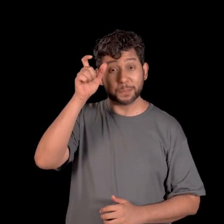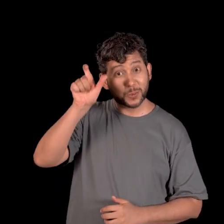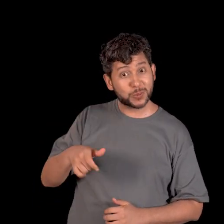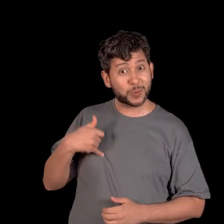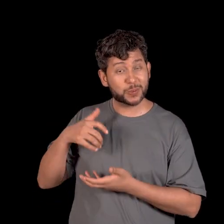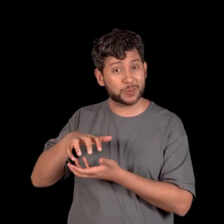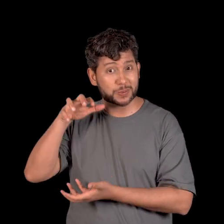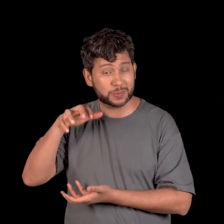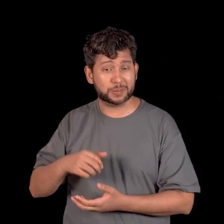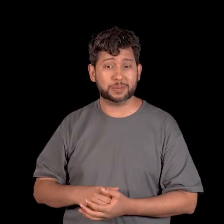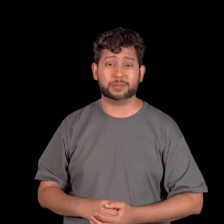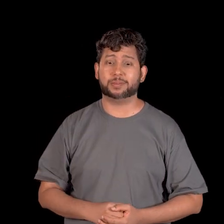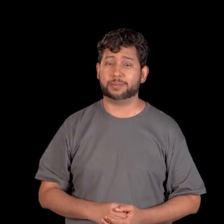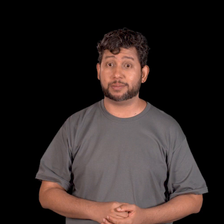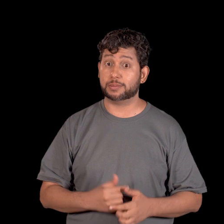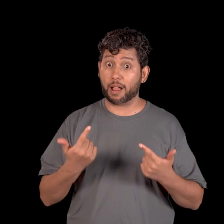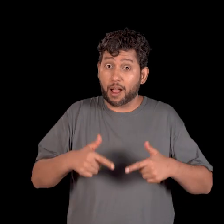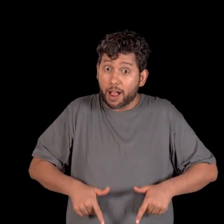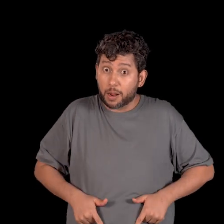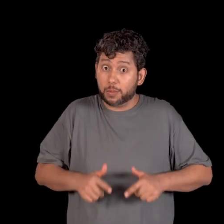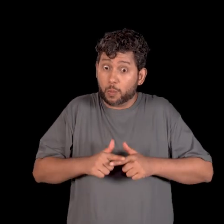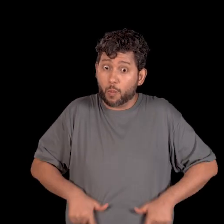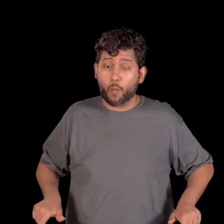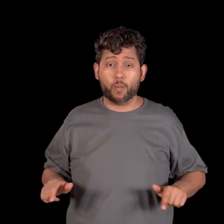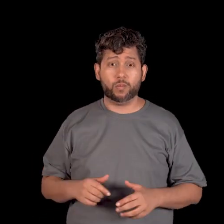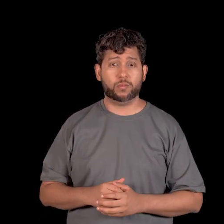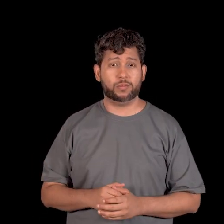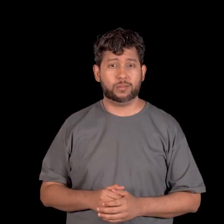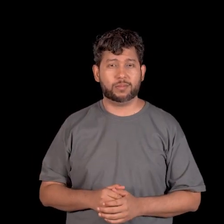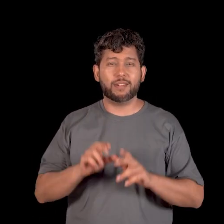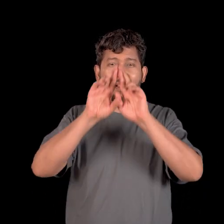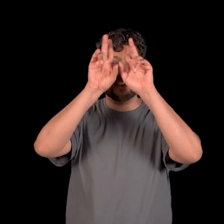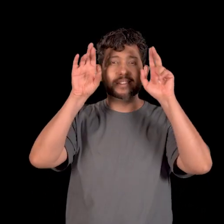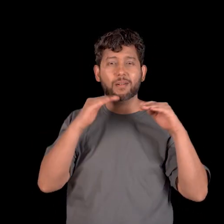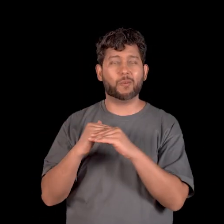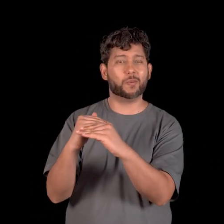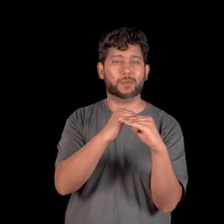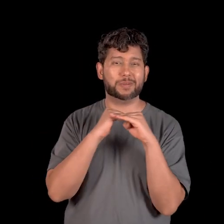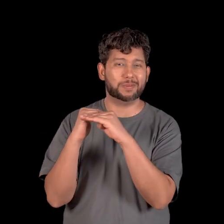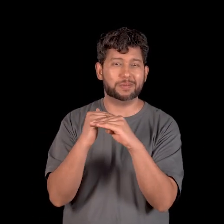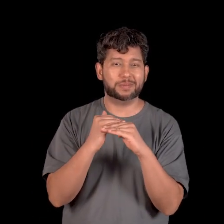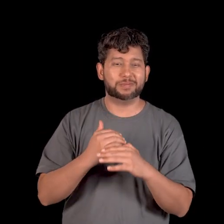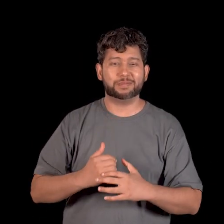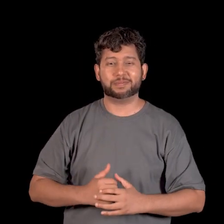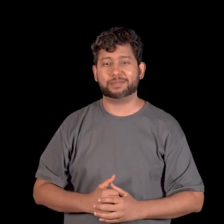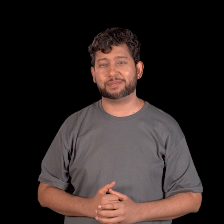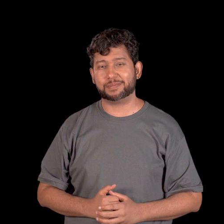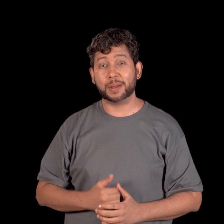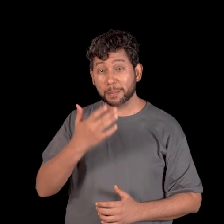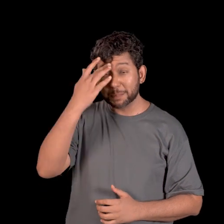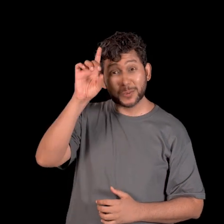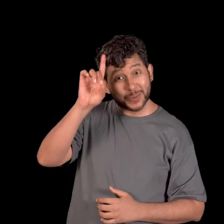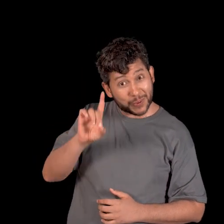Índio, Estatuto da Pessoa Idosa, Estatuto do Desarmamento, Estatuto da